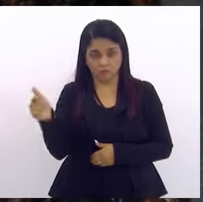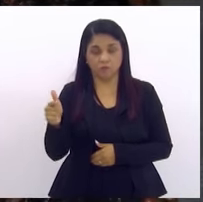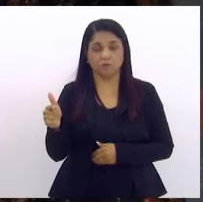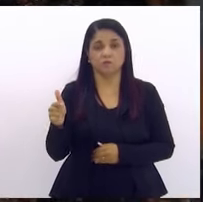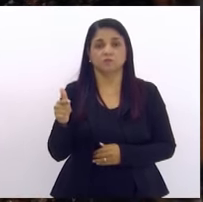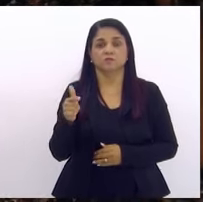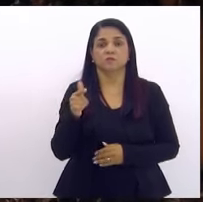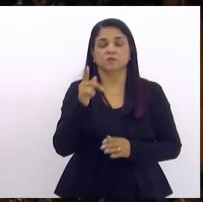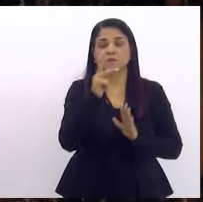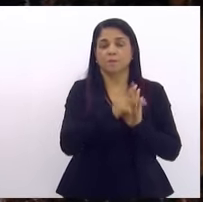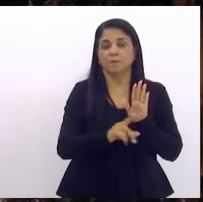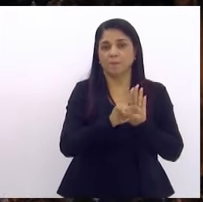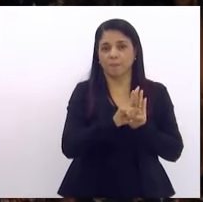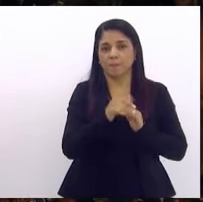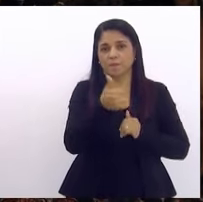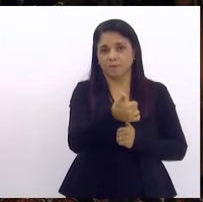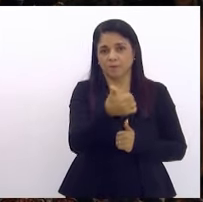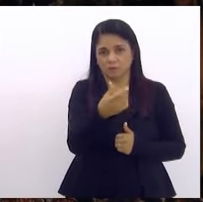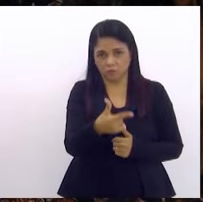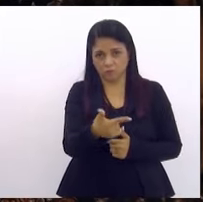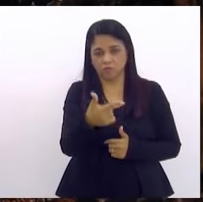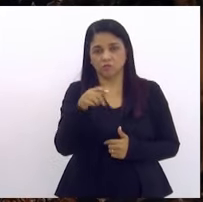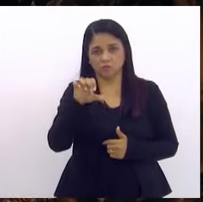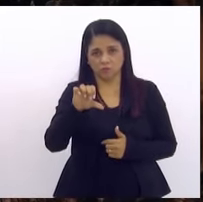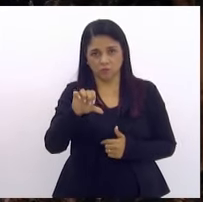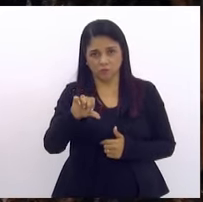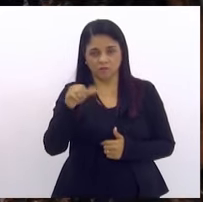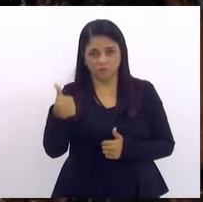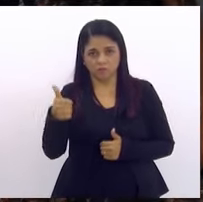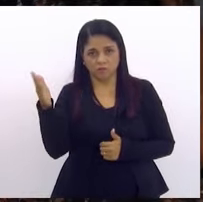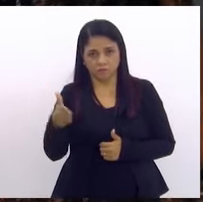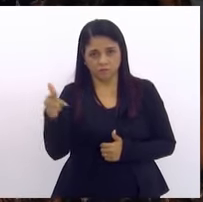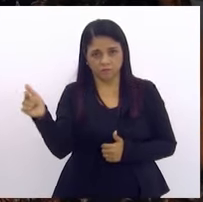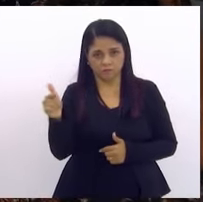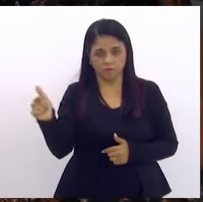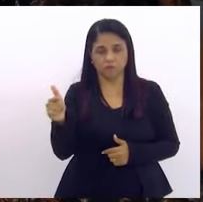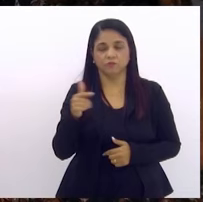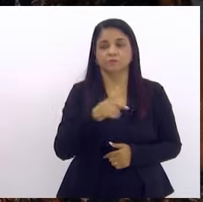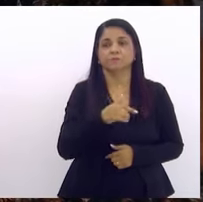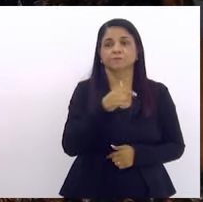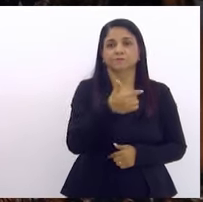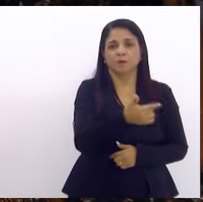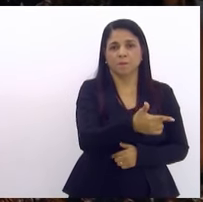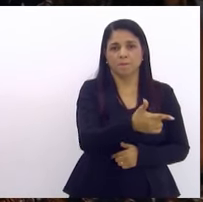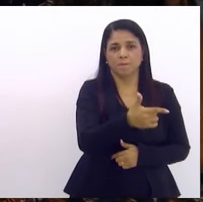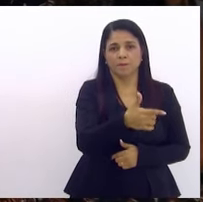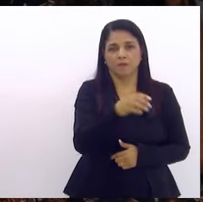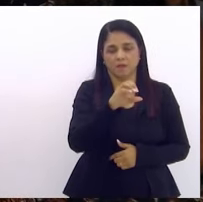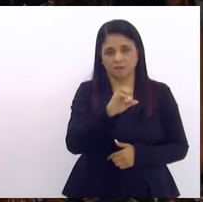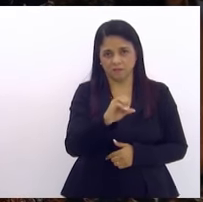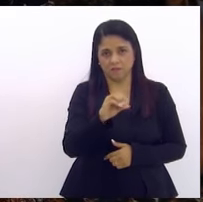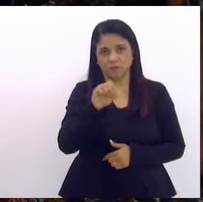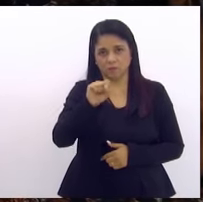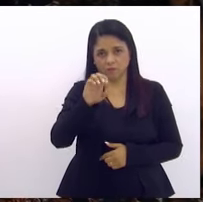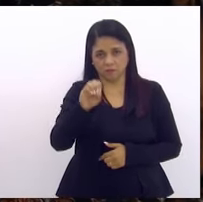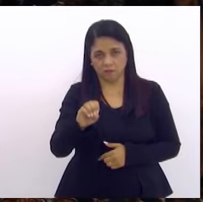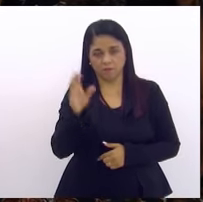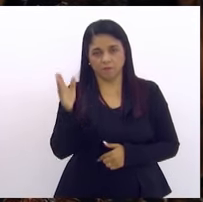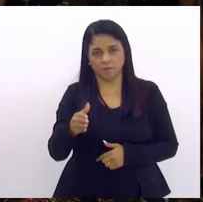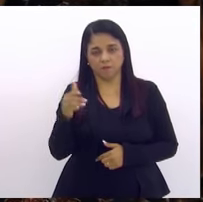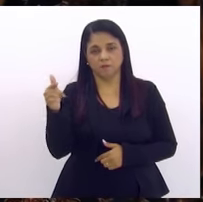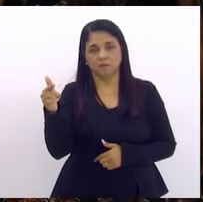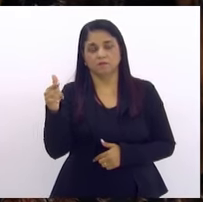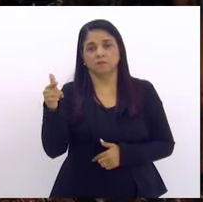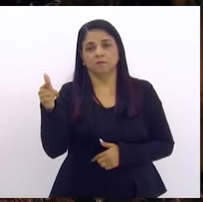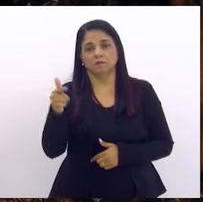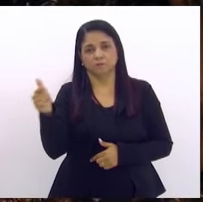6215 de 2022. 2022, vai. 6291 de 2022. 91 de 2022. 6080-A de 2022.